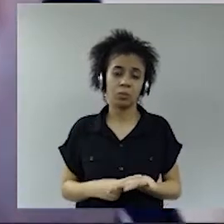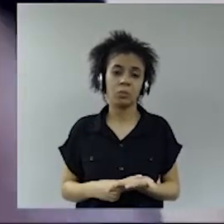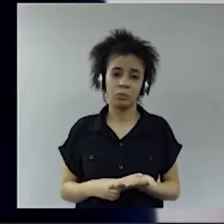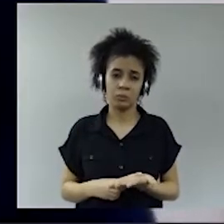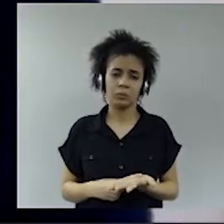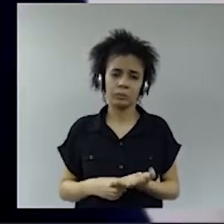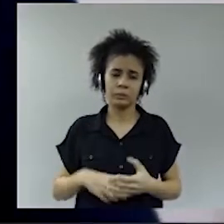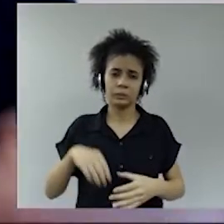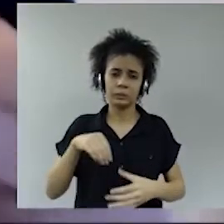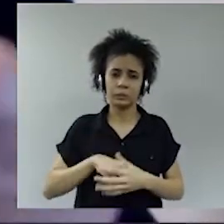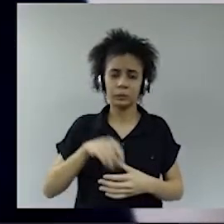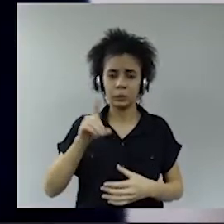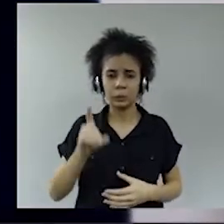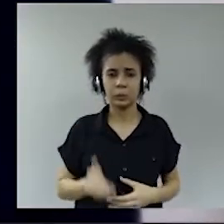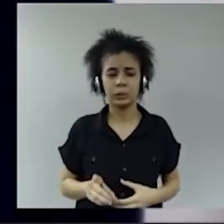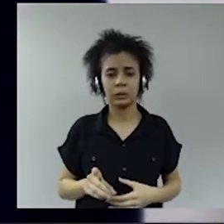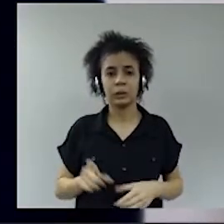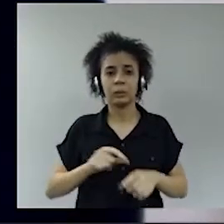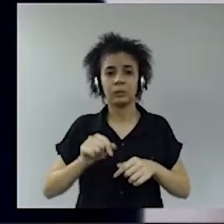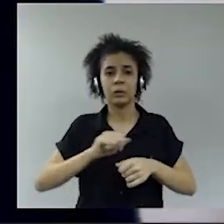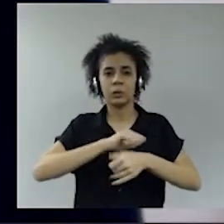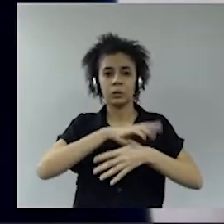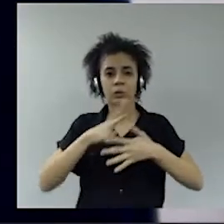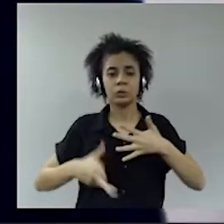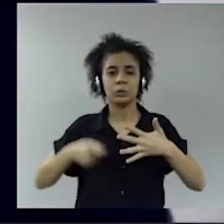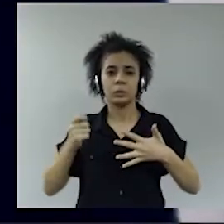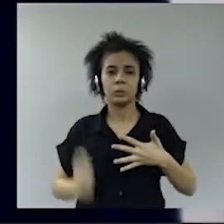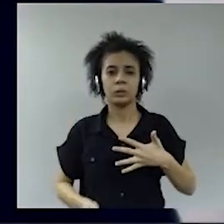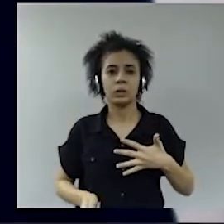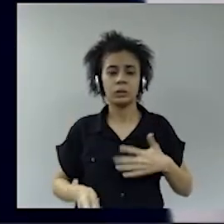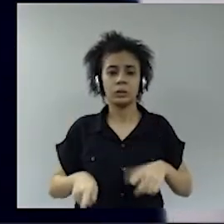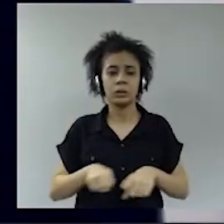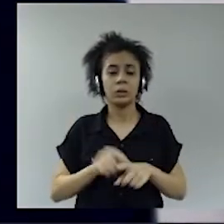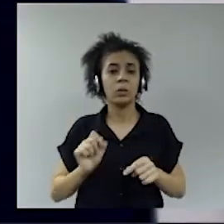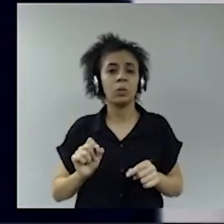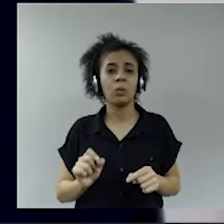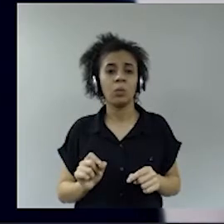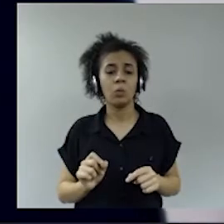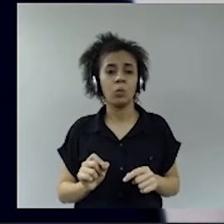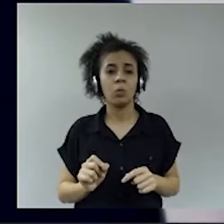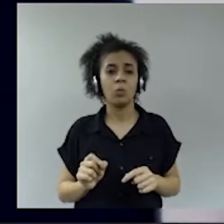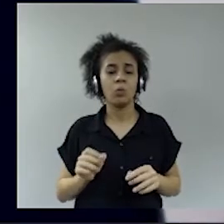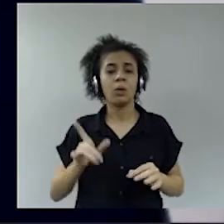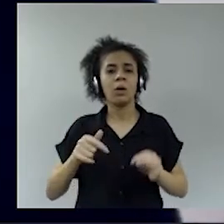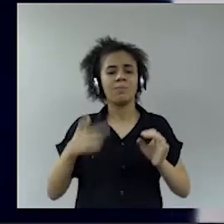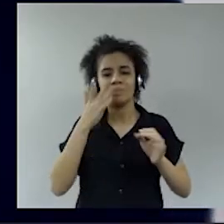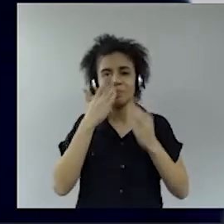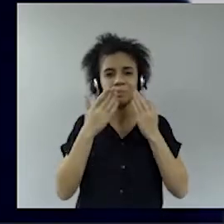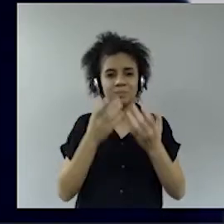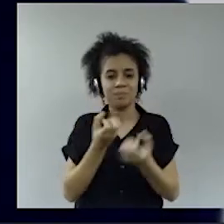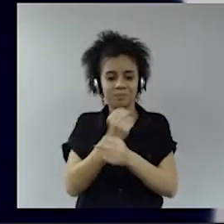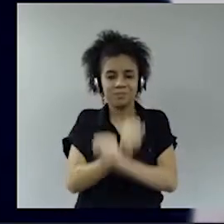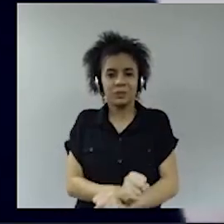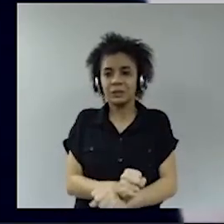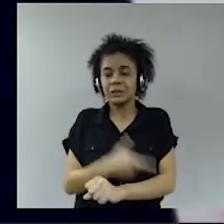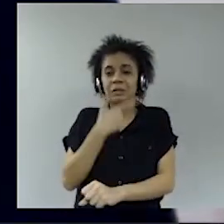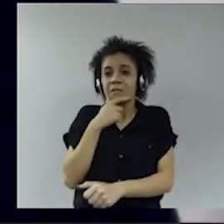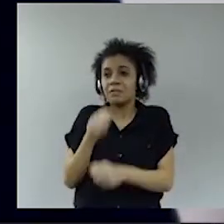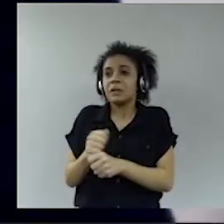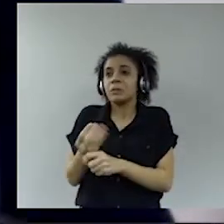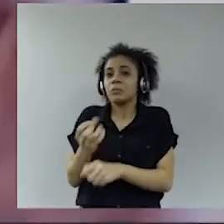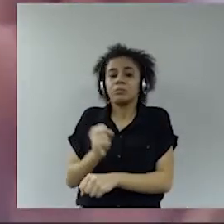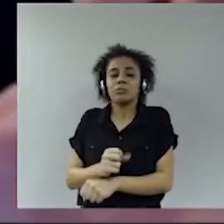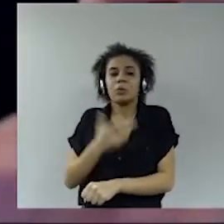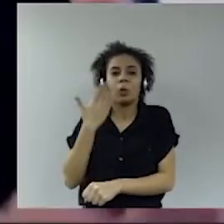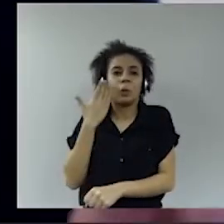a doutrina e com a jurisprudência, que é essa algema que manieta a mão do juiz brasileiro.